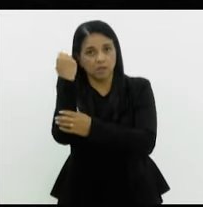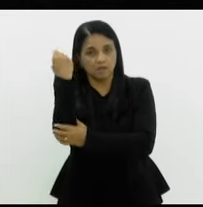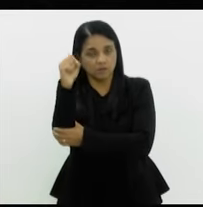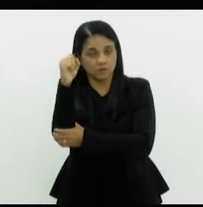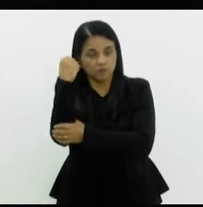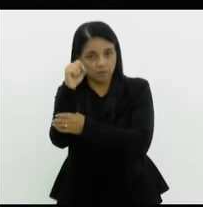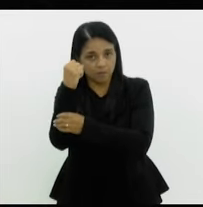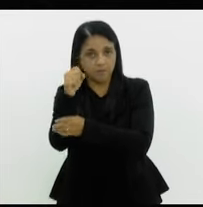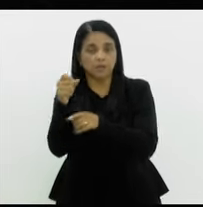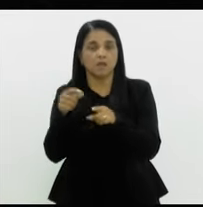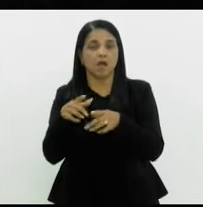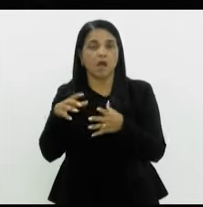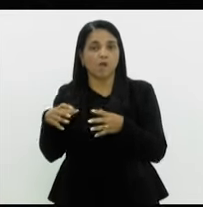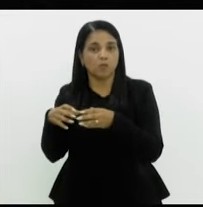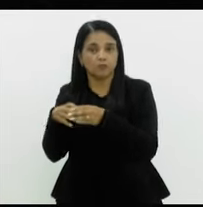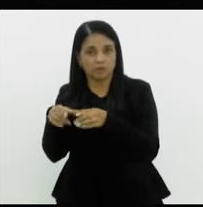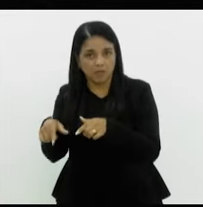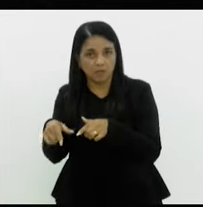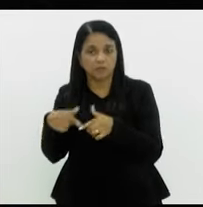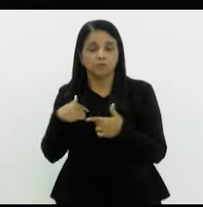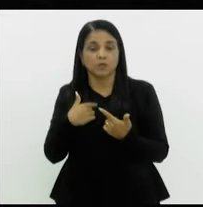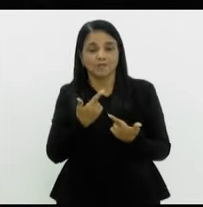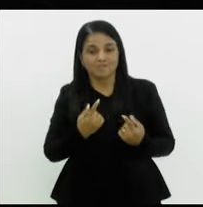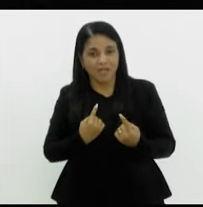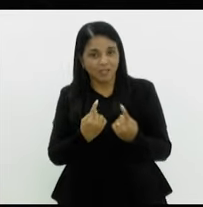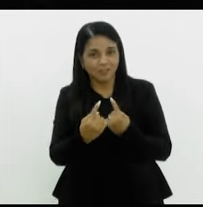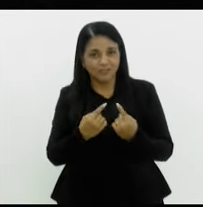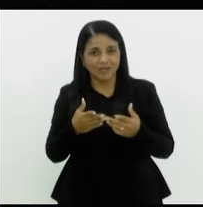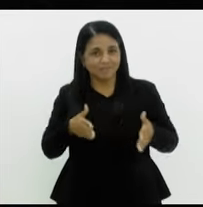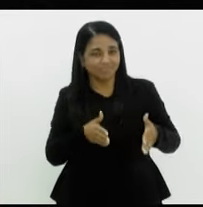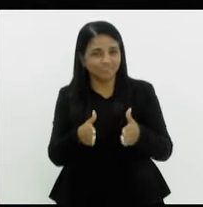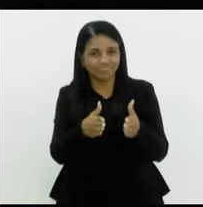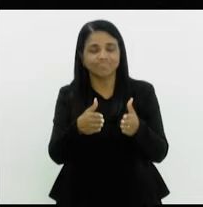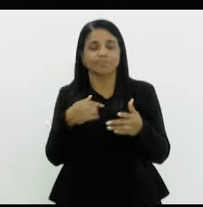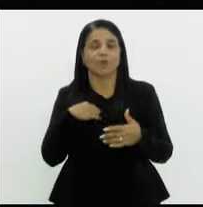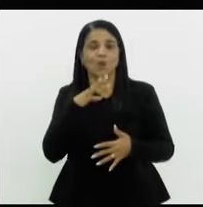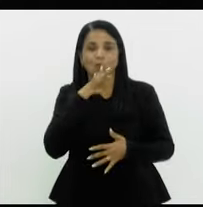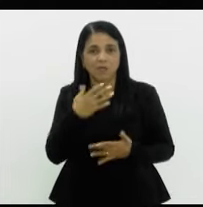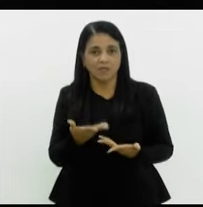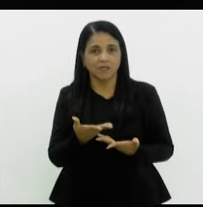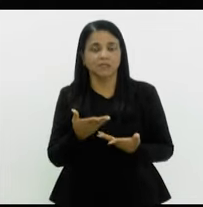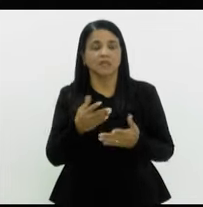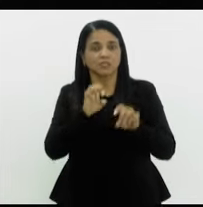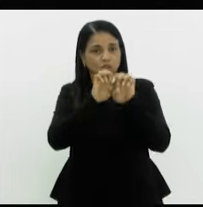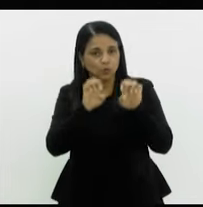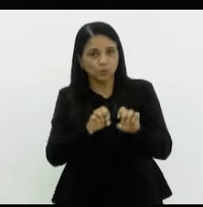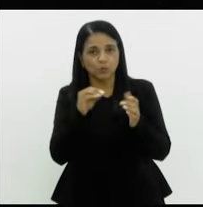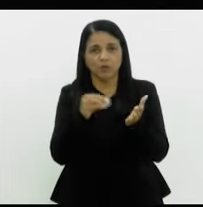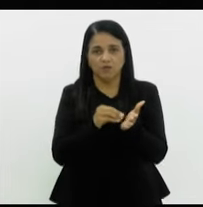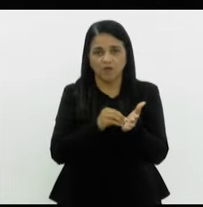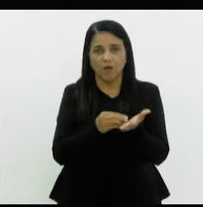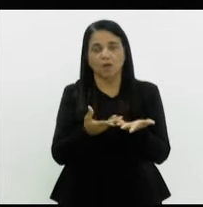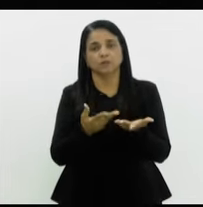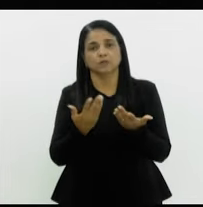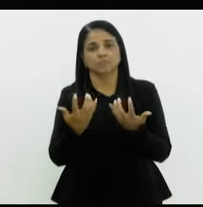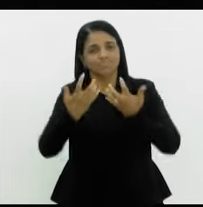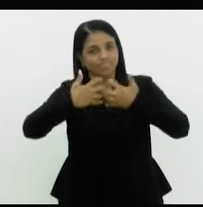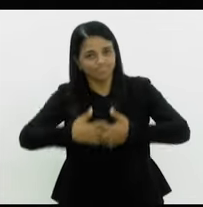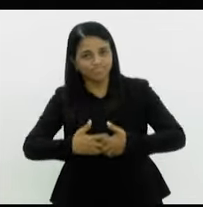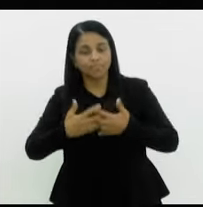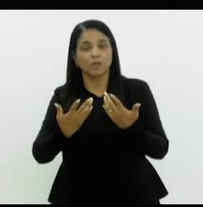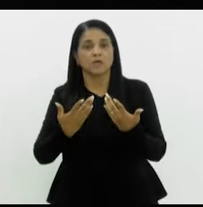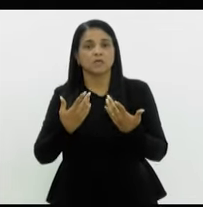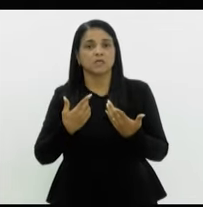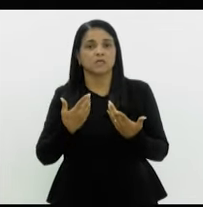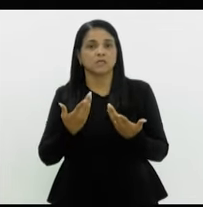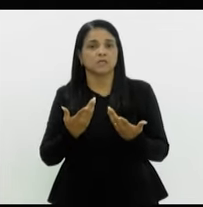comunidade devido às condições inadequadas dessa estrada. A falta de infraestrutura adequada que impede o